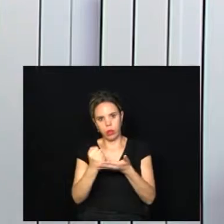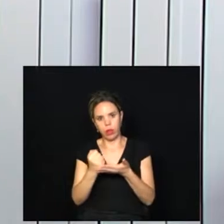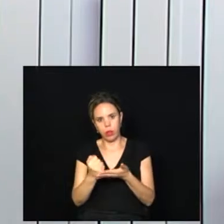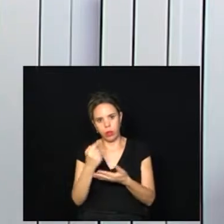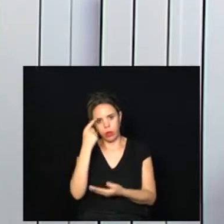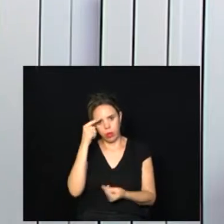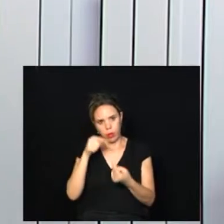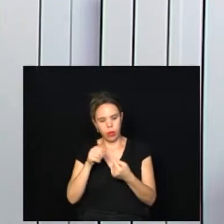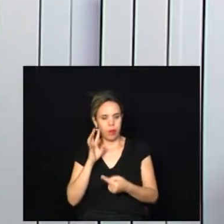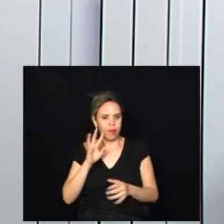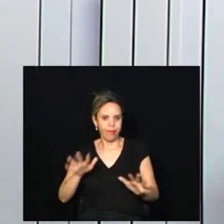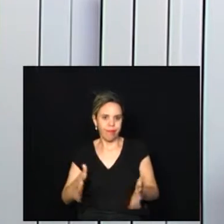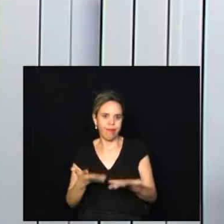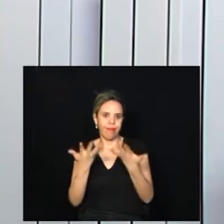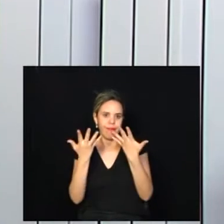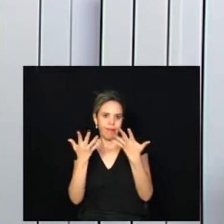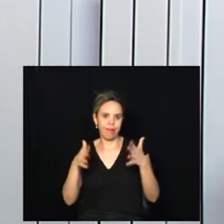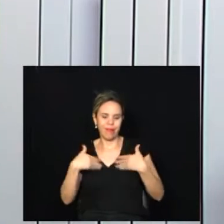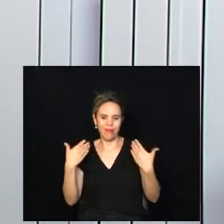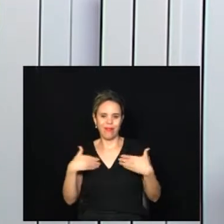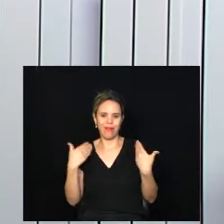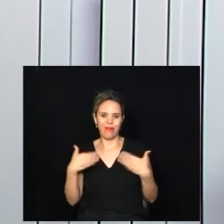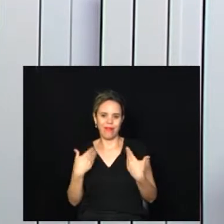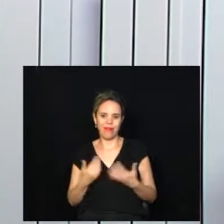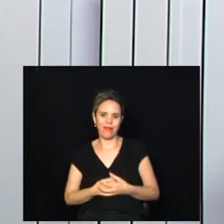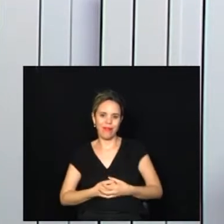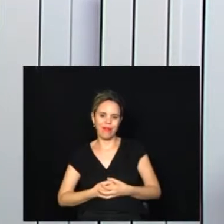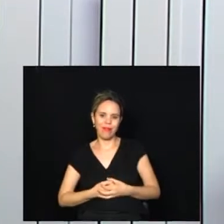a ideia é promover alegria.